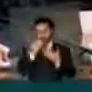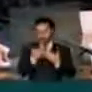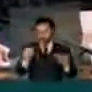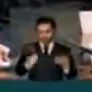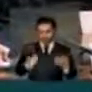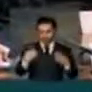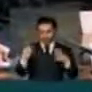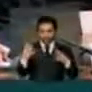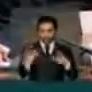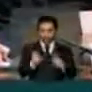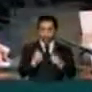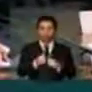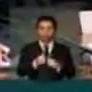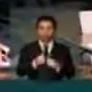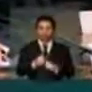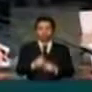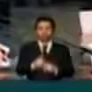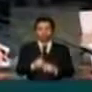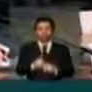de todos, em nome